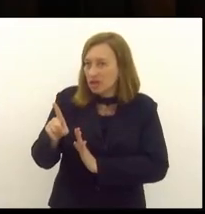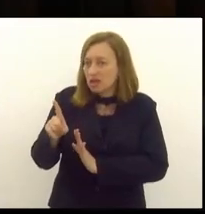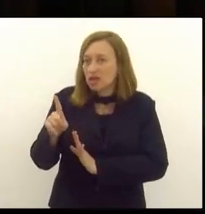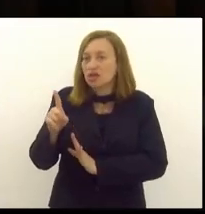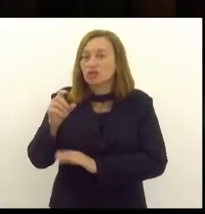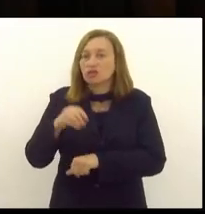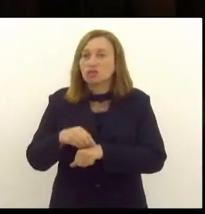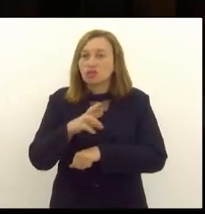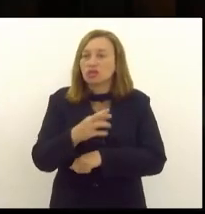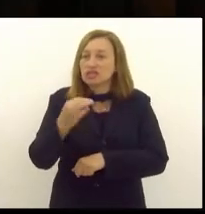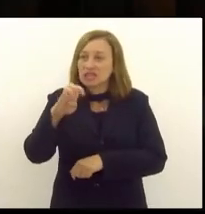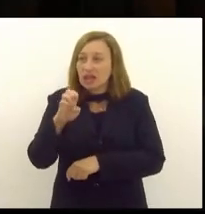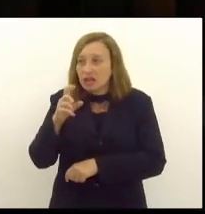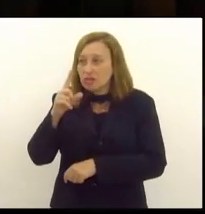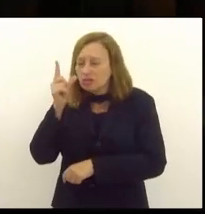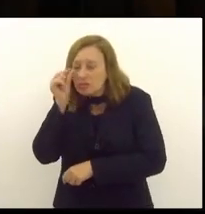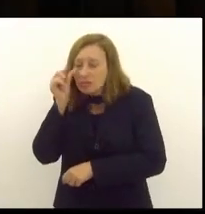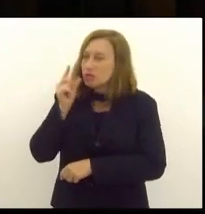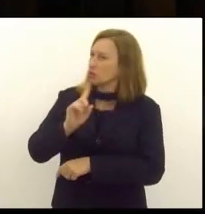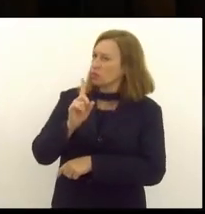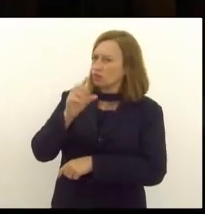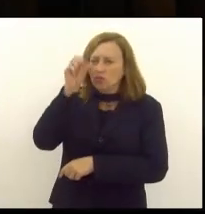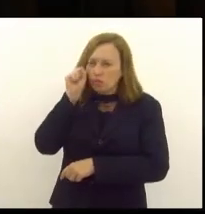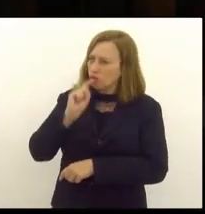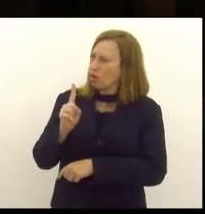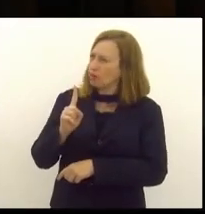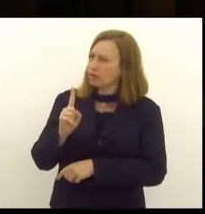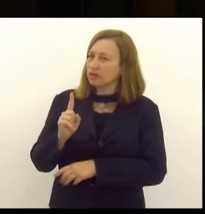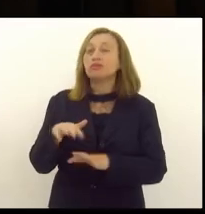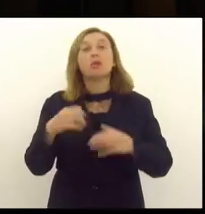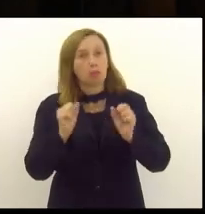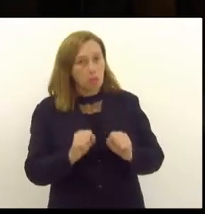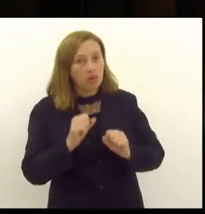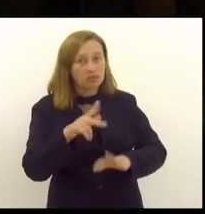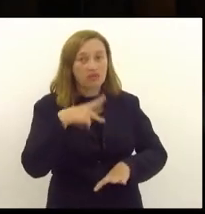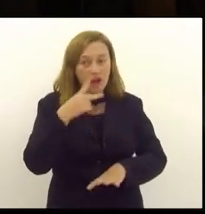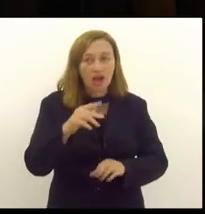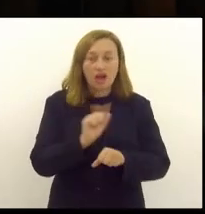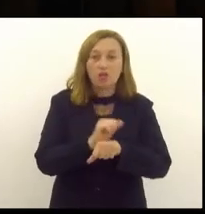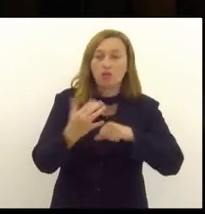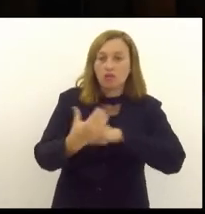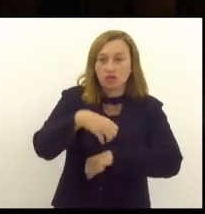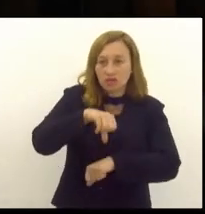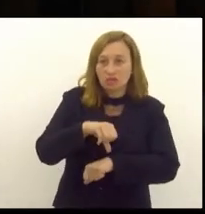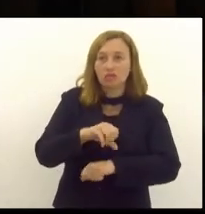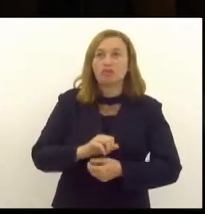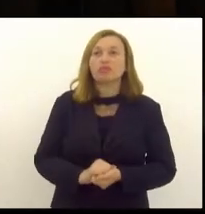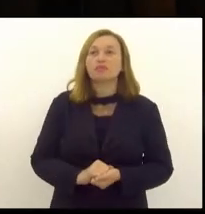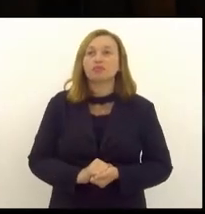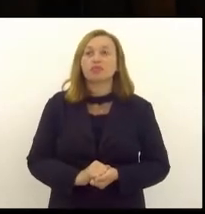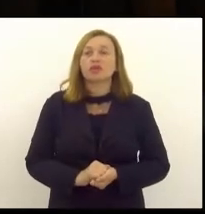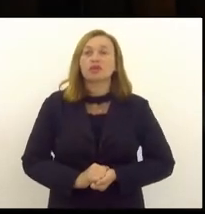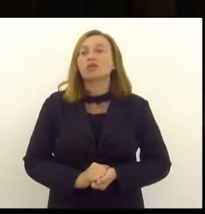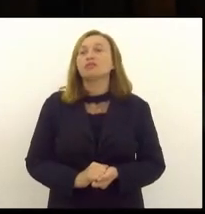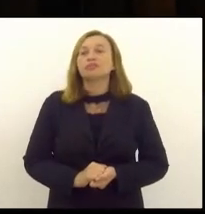dorme? Então, posso dizer, o Covid trouxe